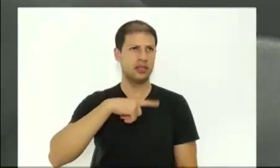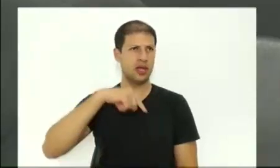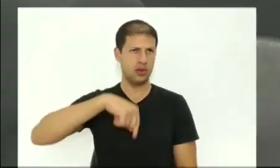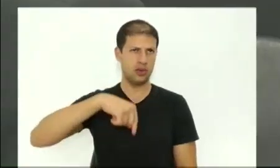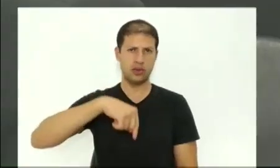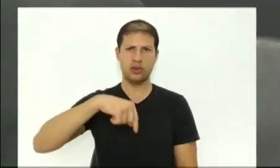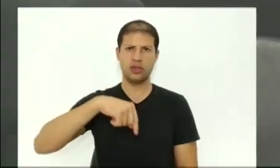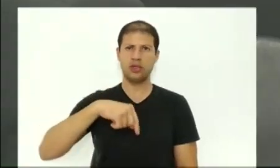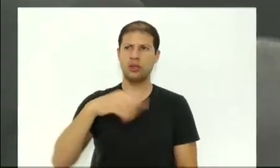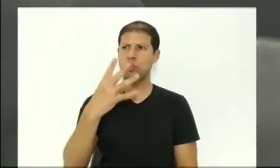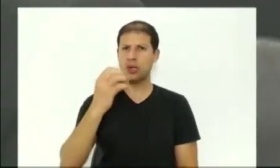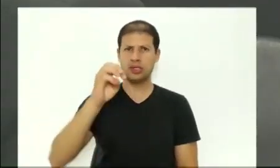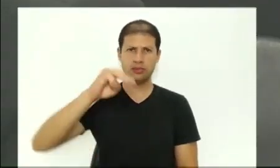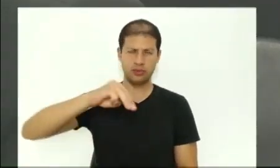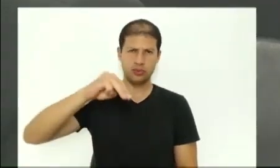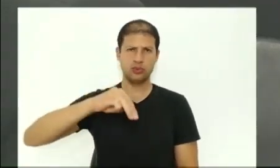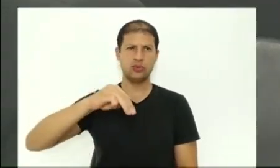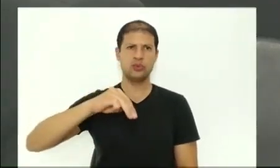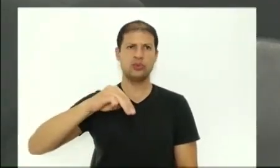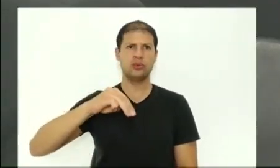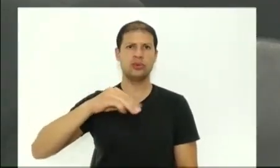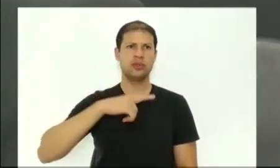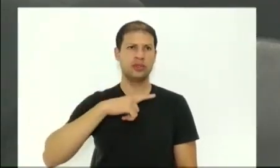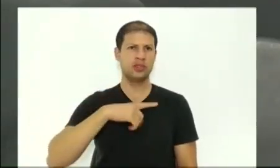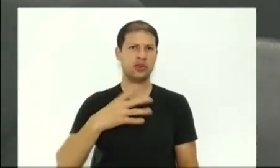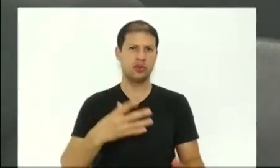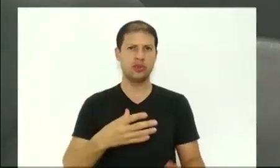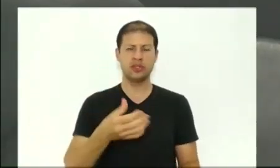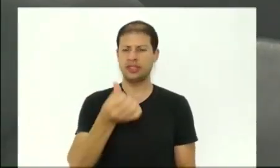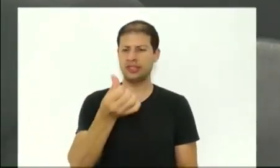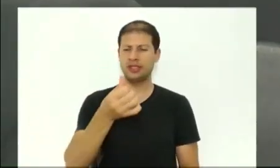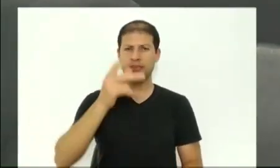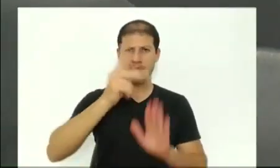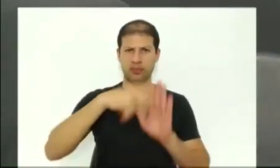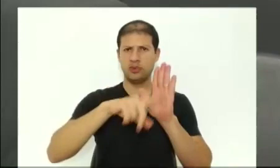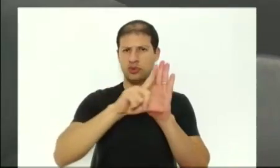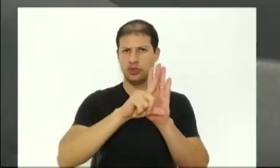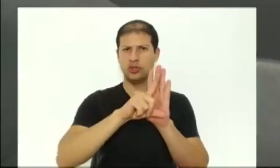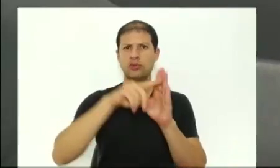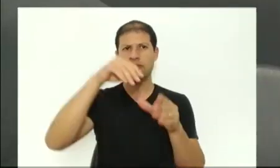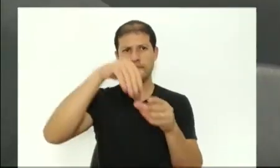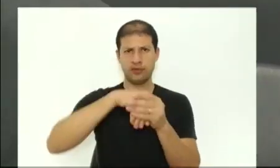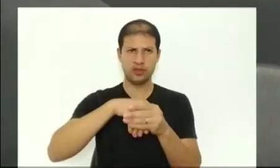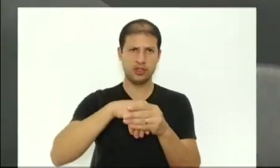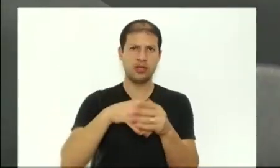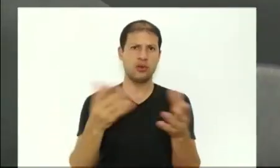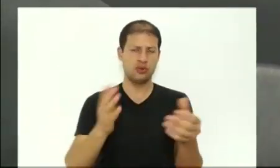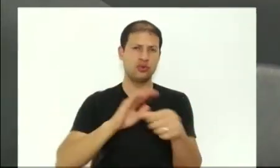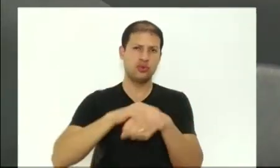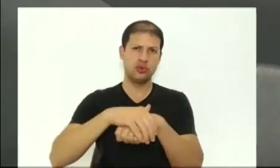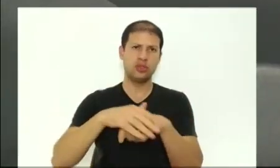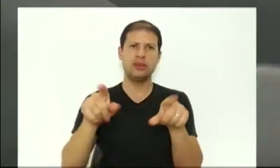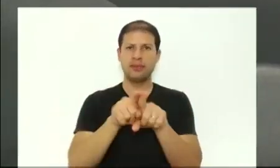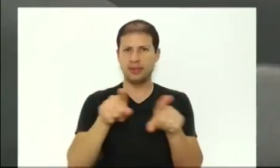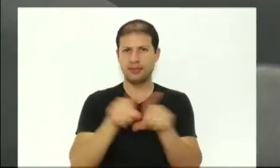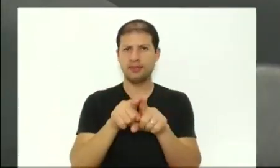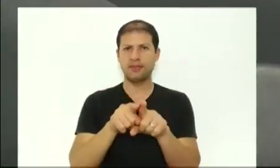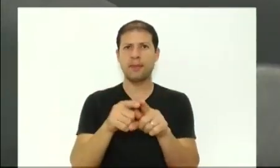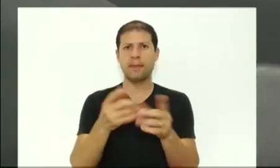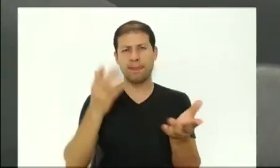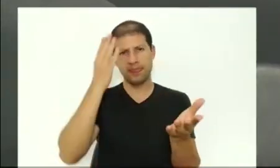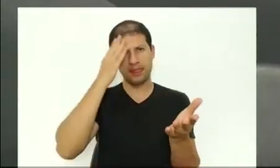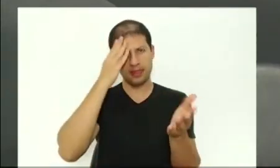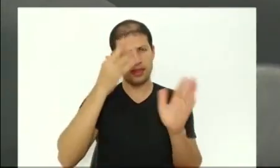durou 40 minutos, a gente tem hoje 6 projetos para serem votados na noite de hoje também. Eu sei que é regimental,